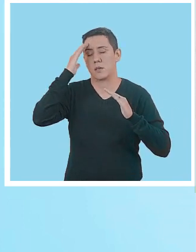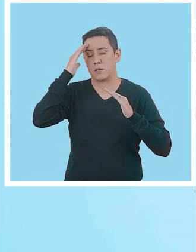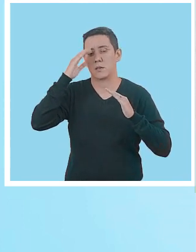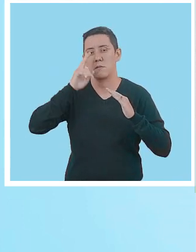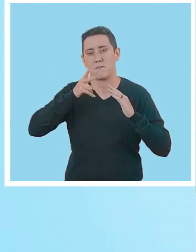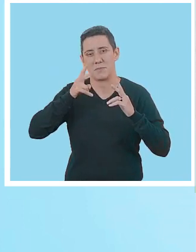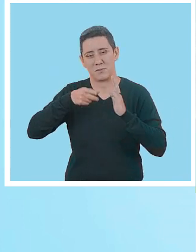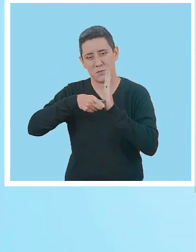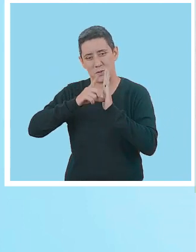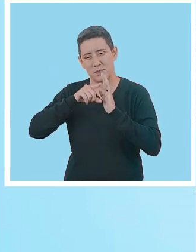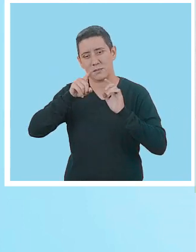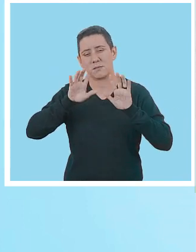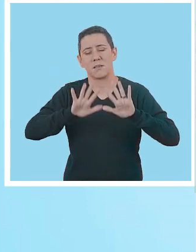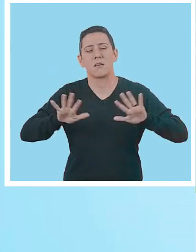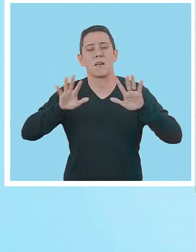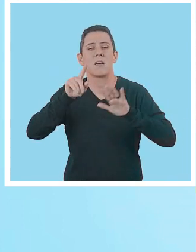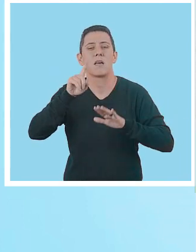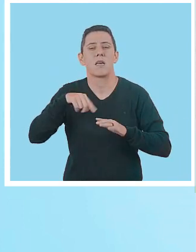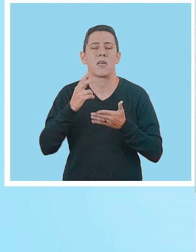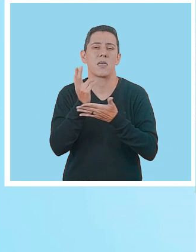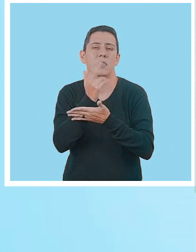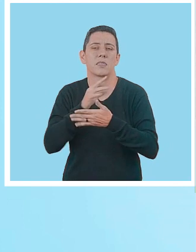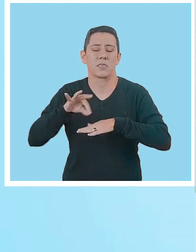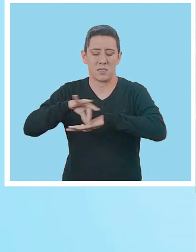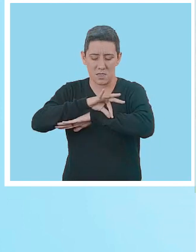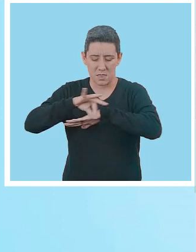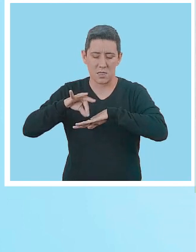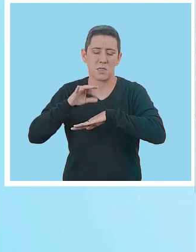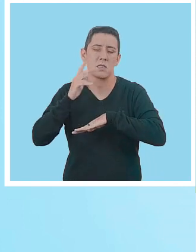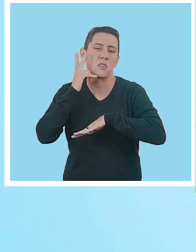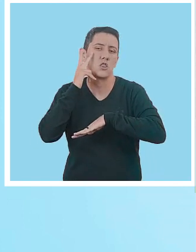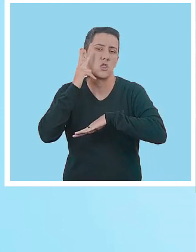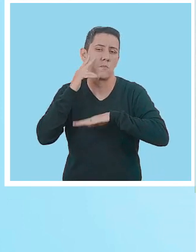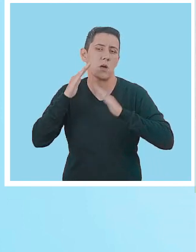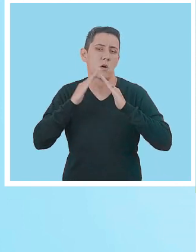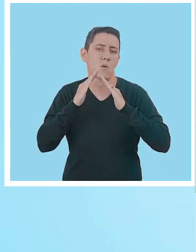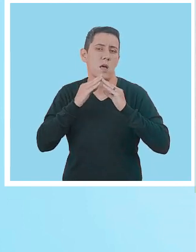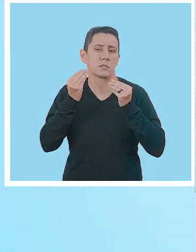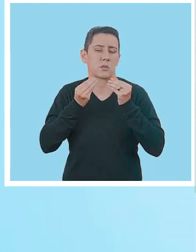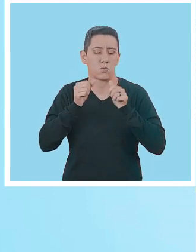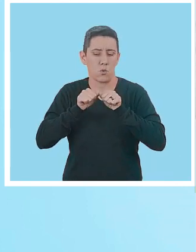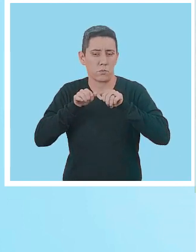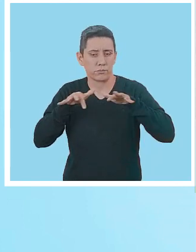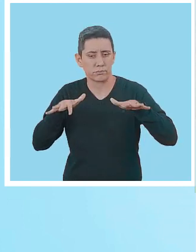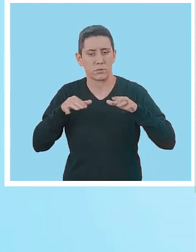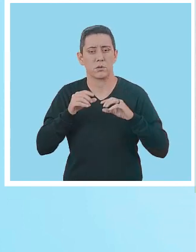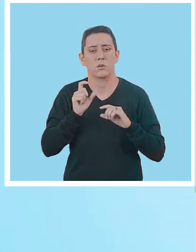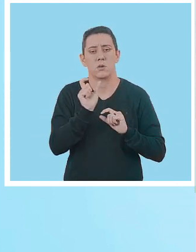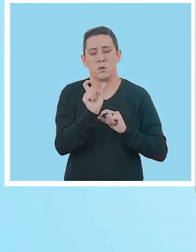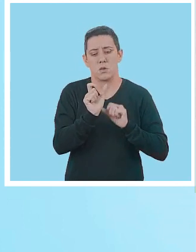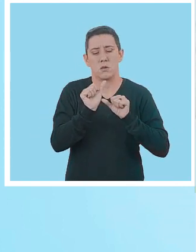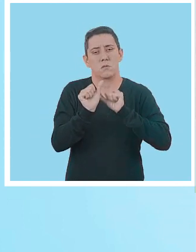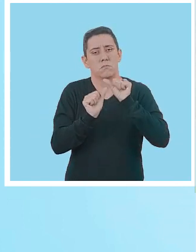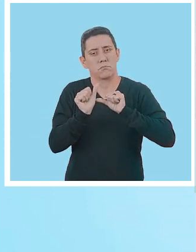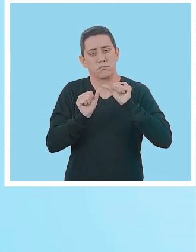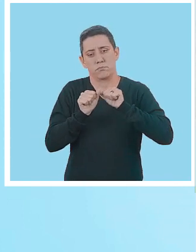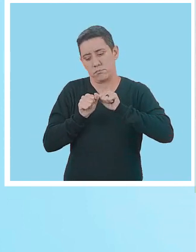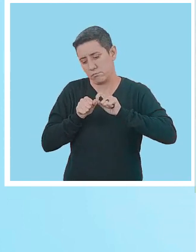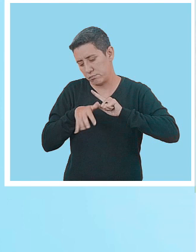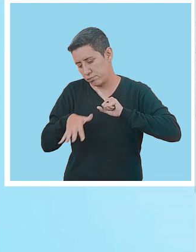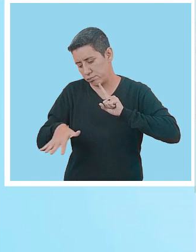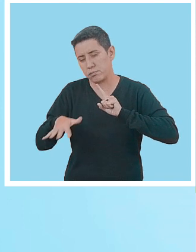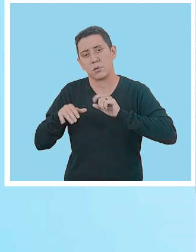mostrado esse daqui é uma topologia comum e geração distribuída né os módulos ali gerando energia o inversor conectado à rede